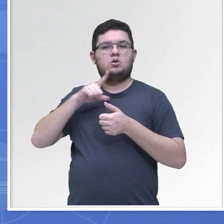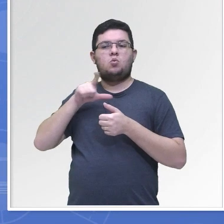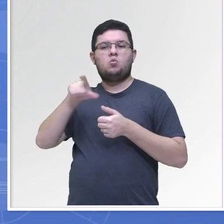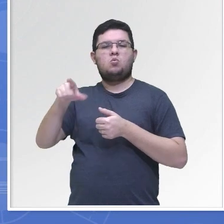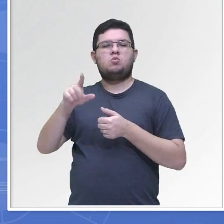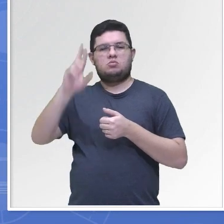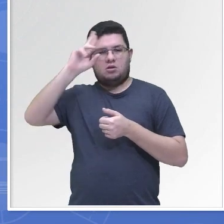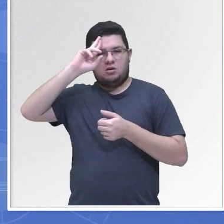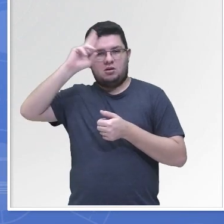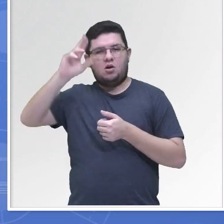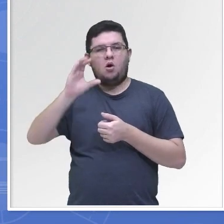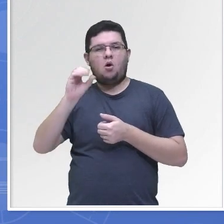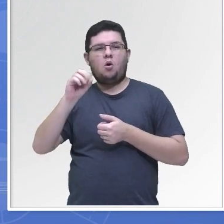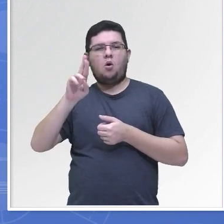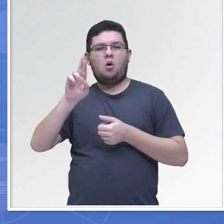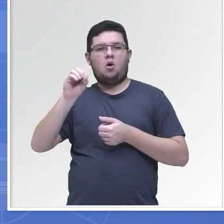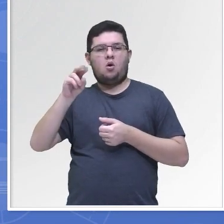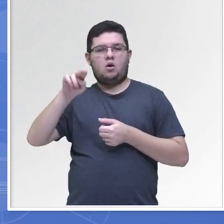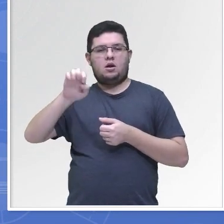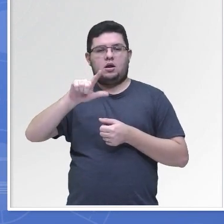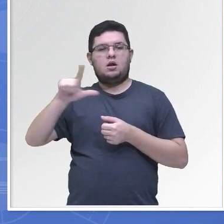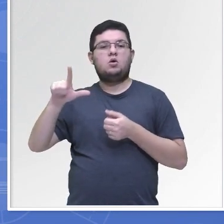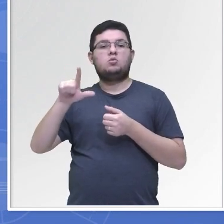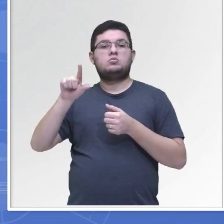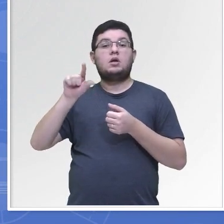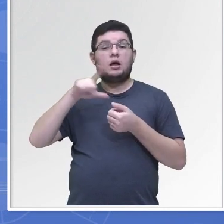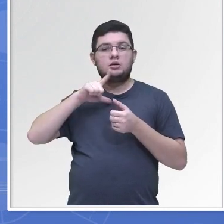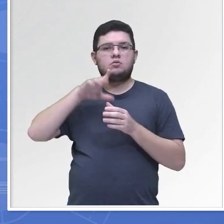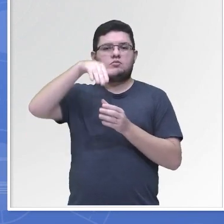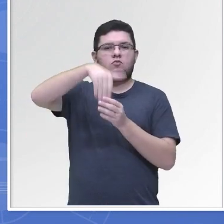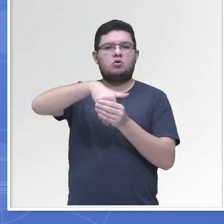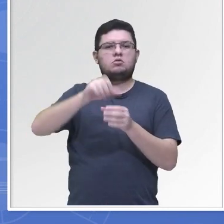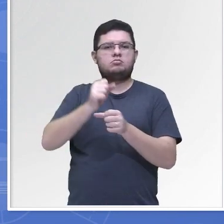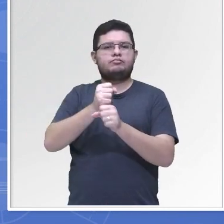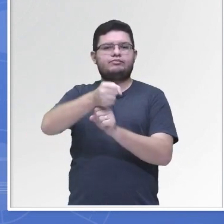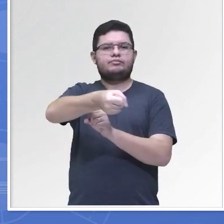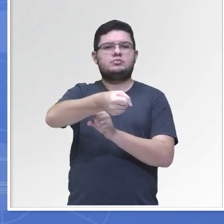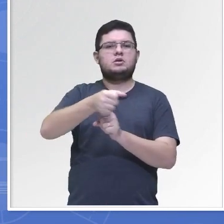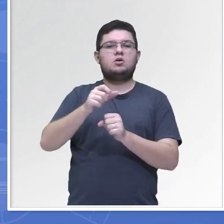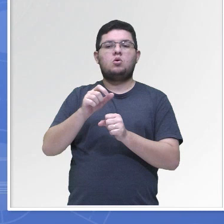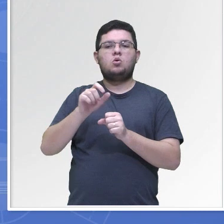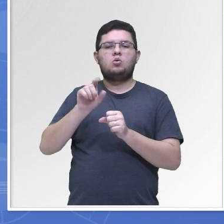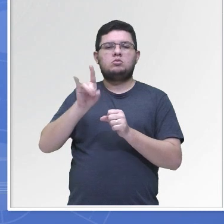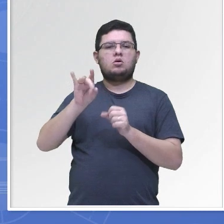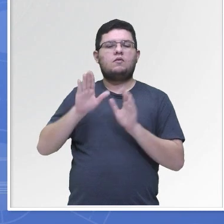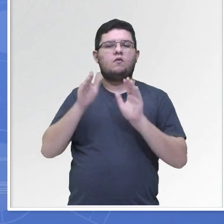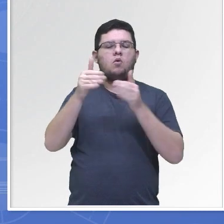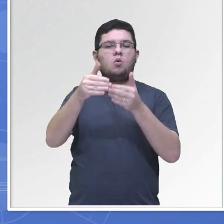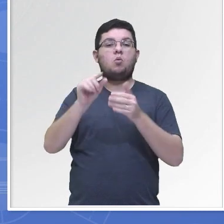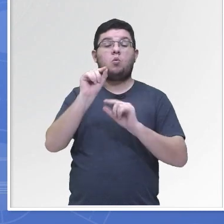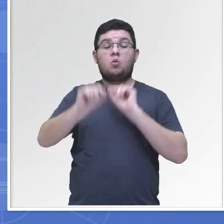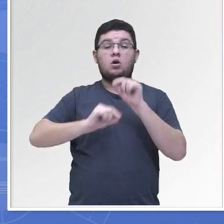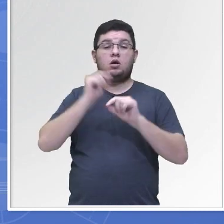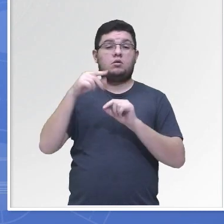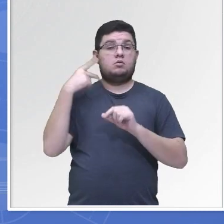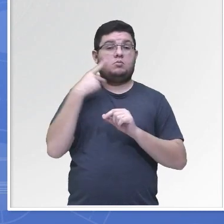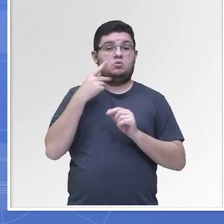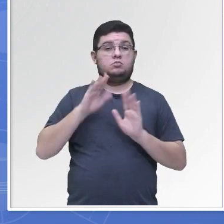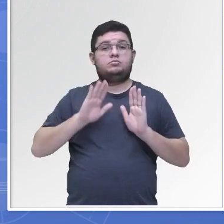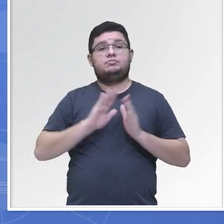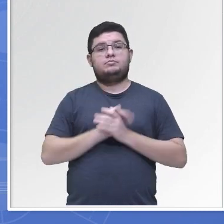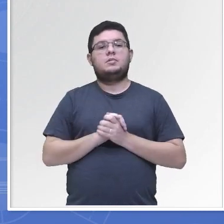uma grande parte da nossa organização econômica rural. Vocês podem ver que é um trecho bastante forte, né, gente? Botando